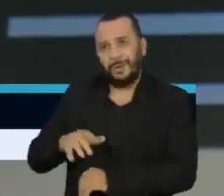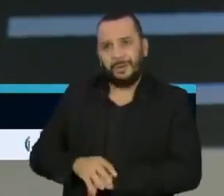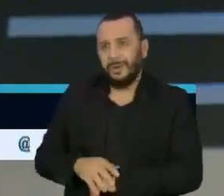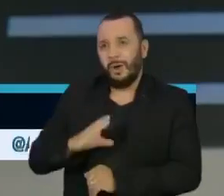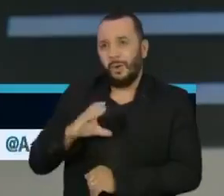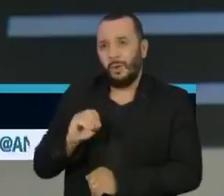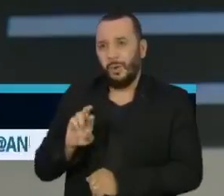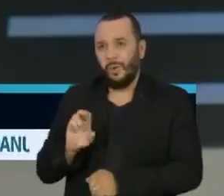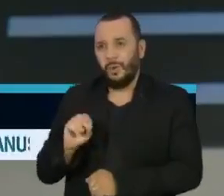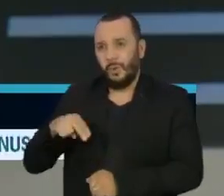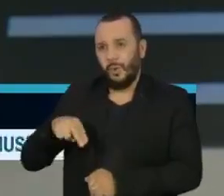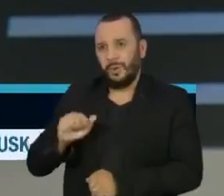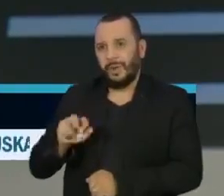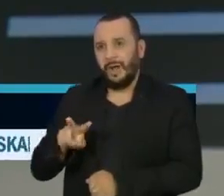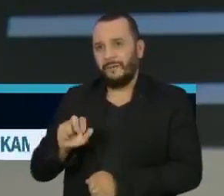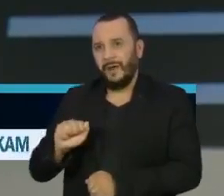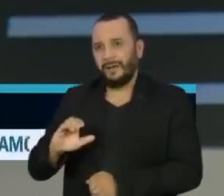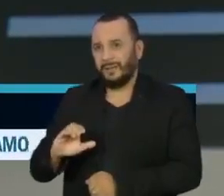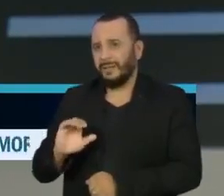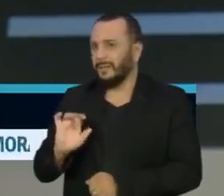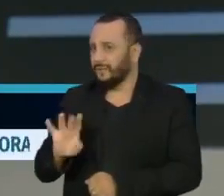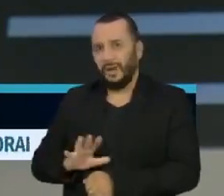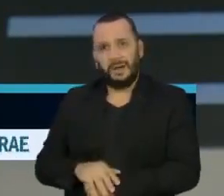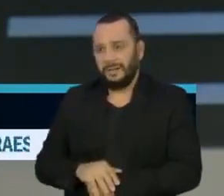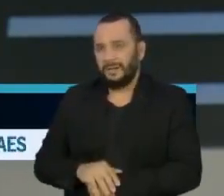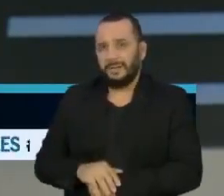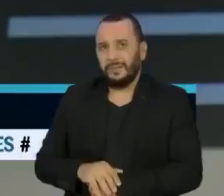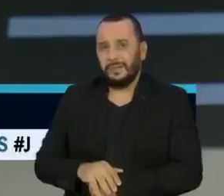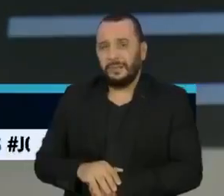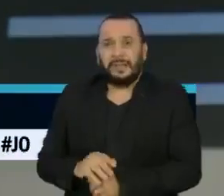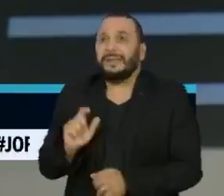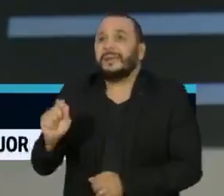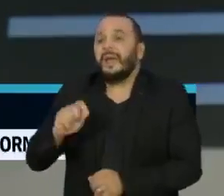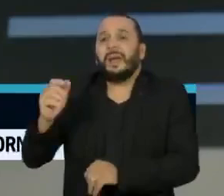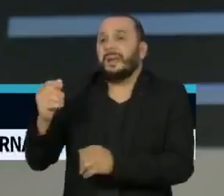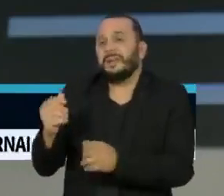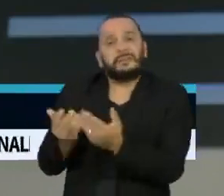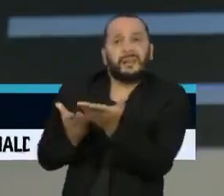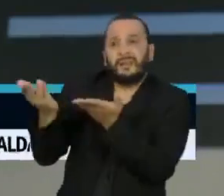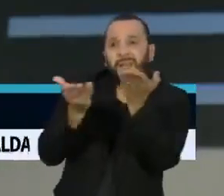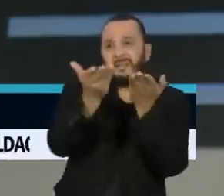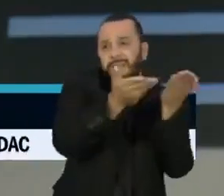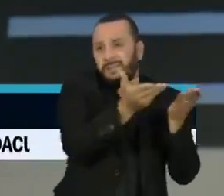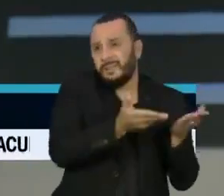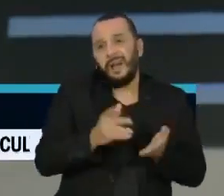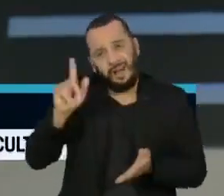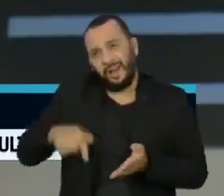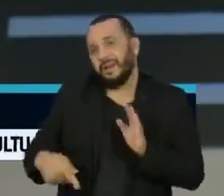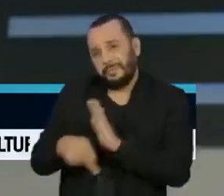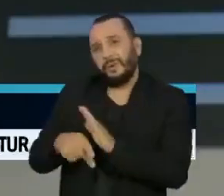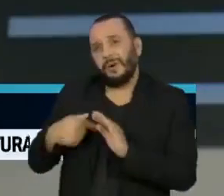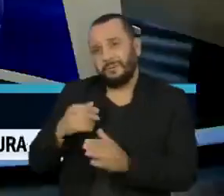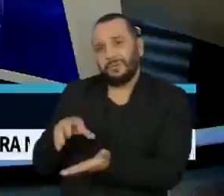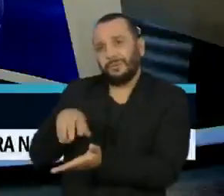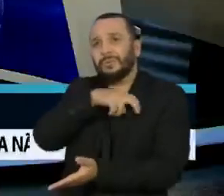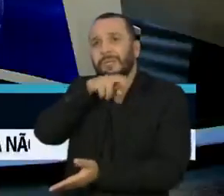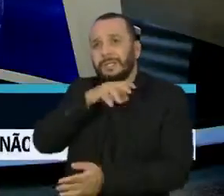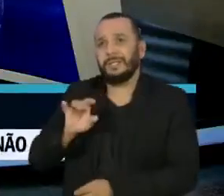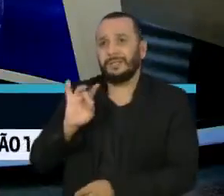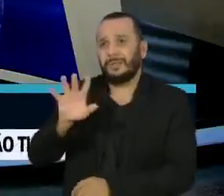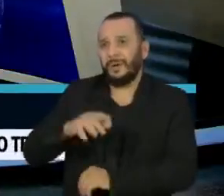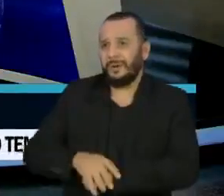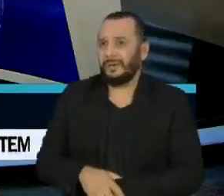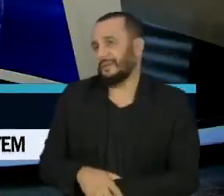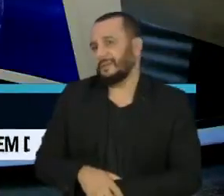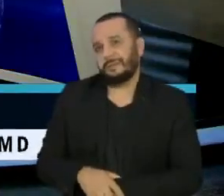quem está permitindo o Programa Nacional de Imunização contra o Covid são as vacinas produzidas no Butantan.